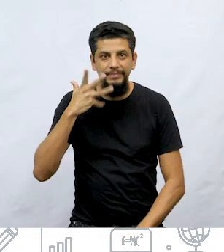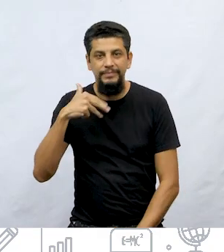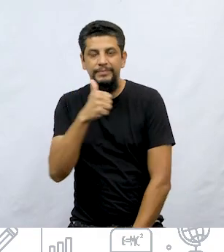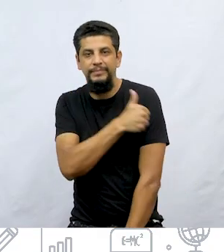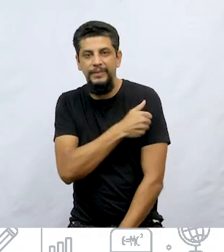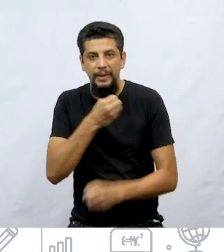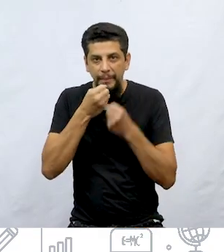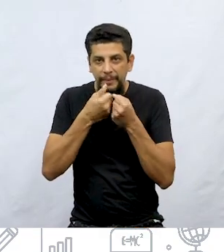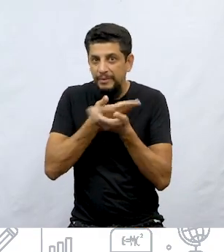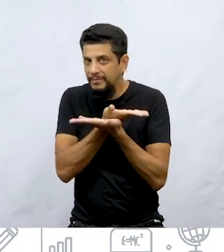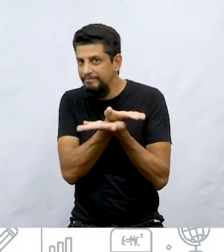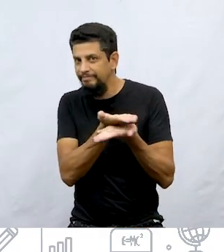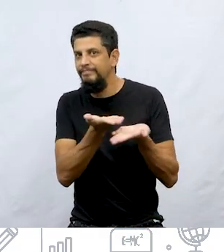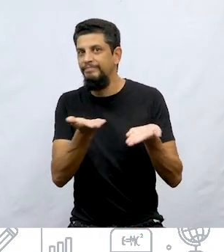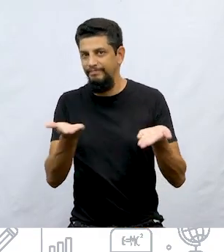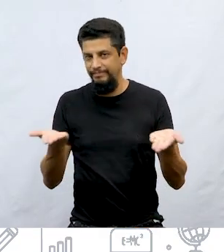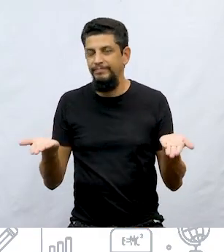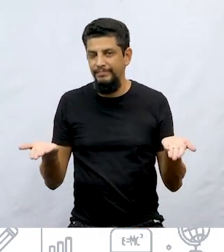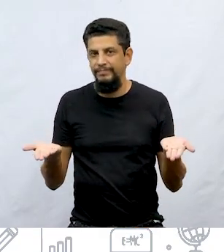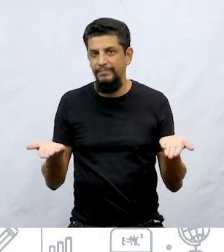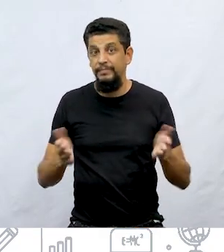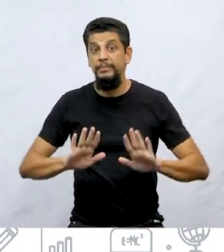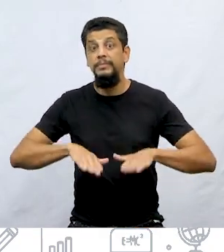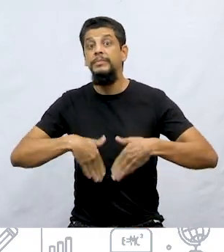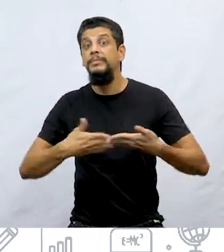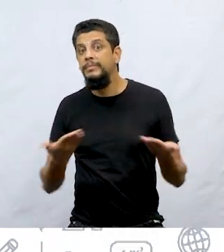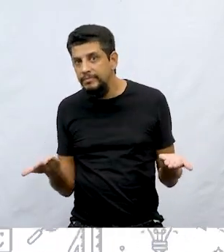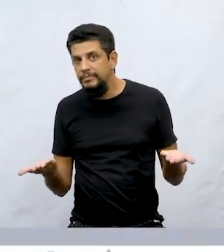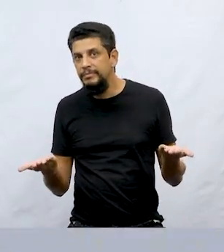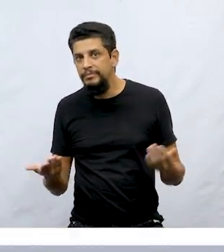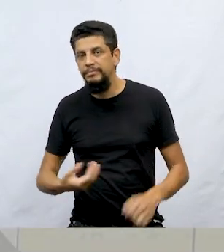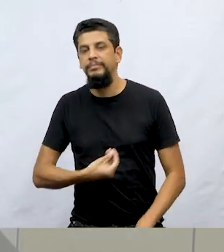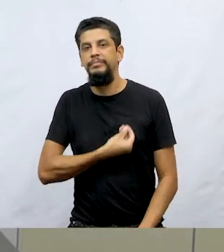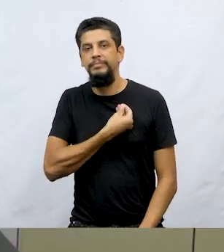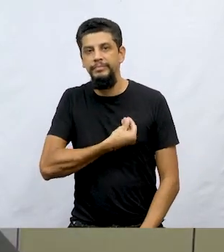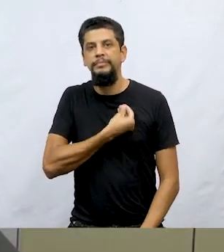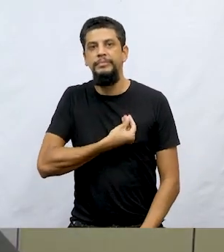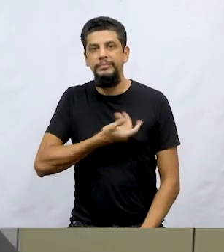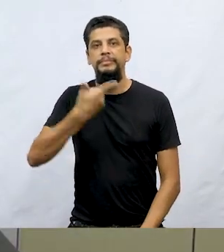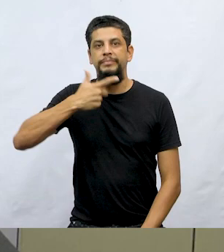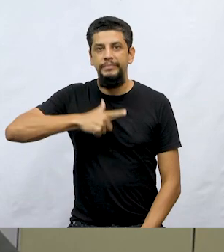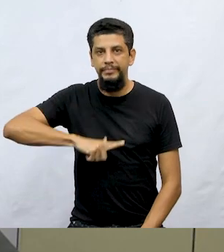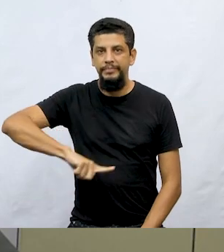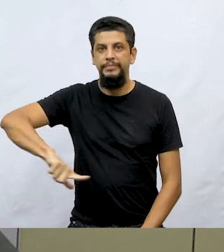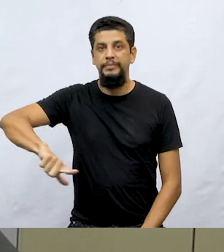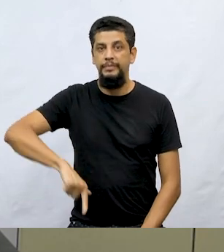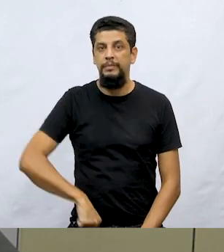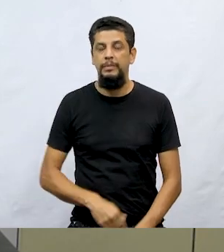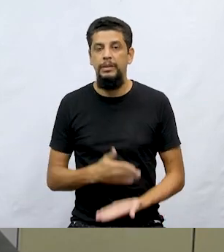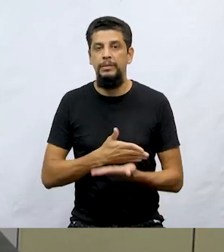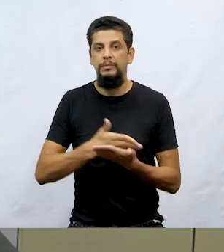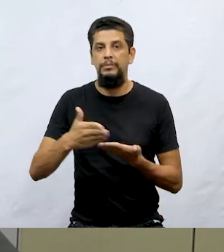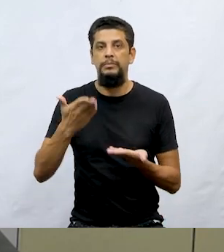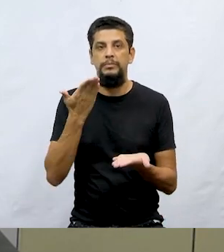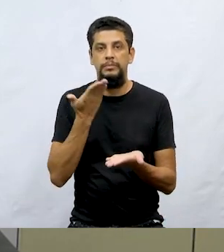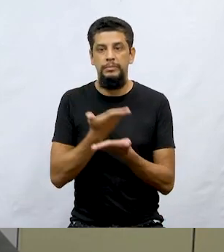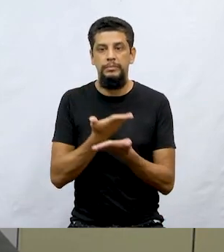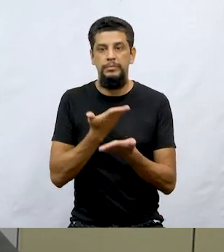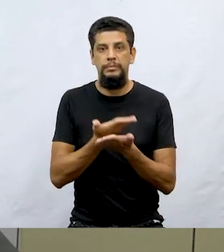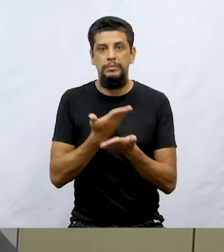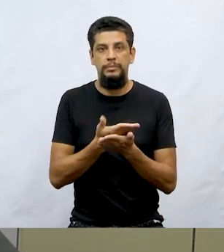Estudantes! Olá, tudo bem? Tudo bem com vocês? Então, estamos aqui